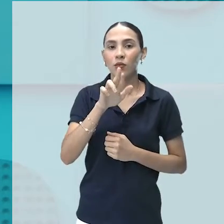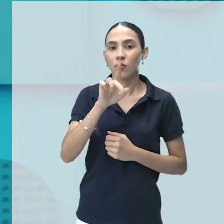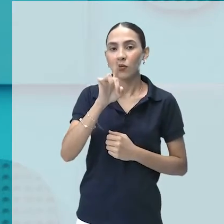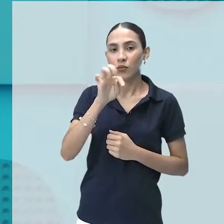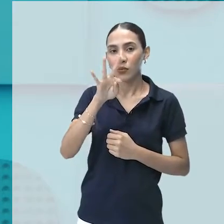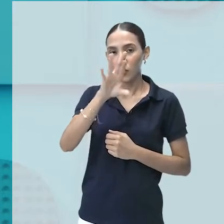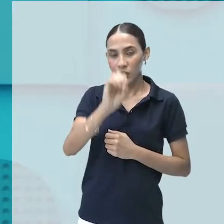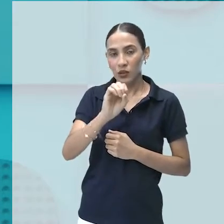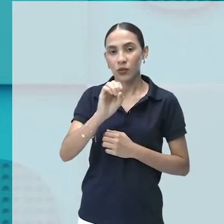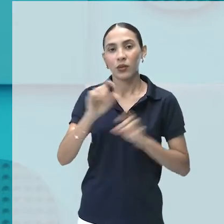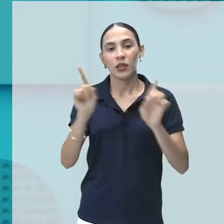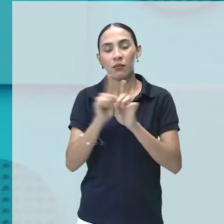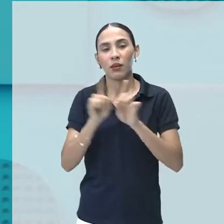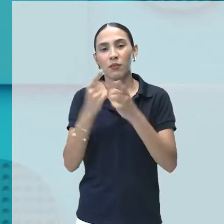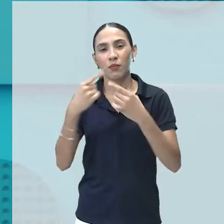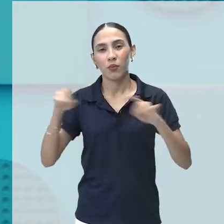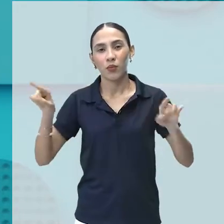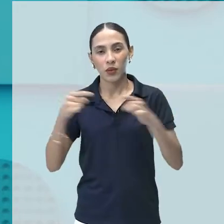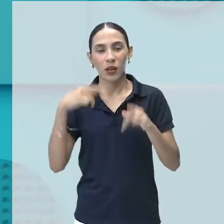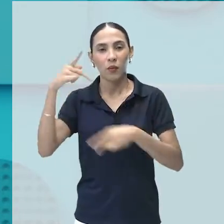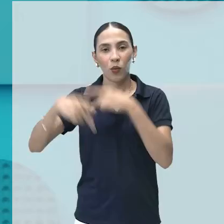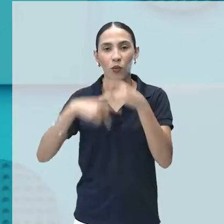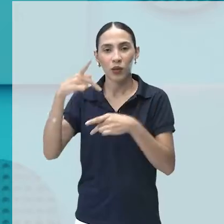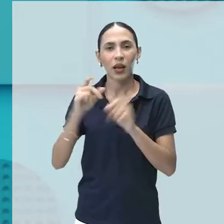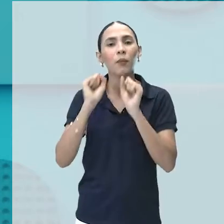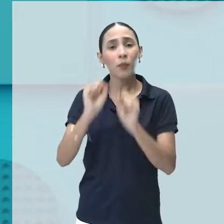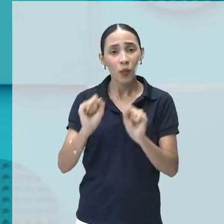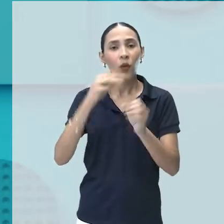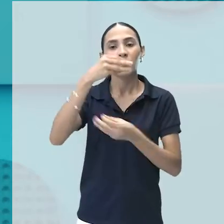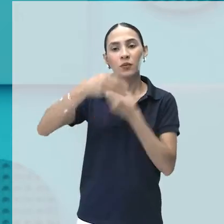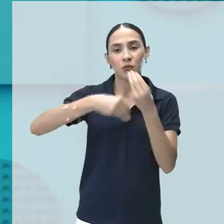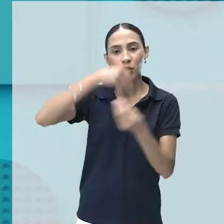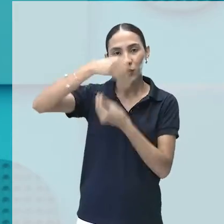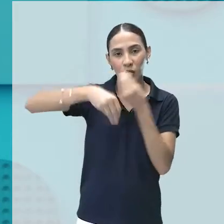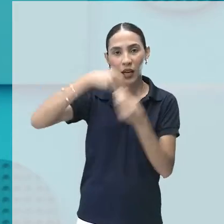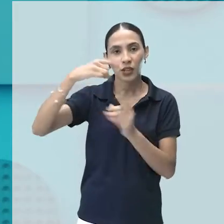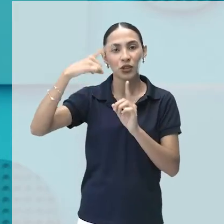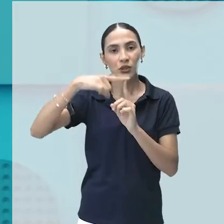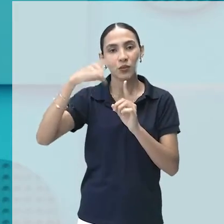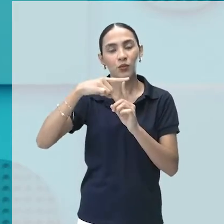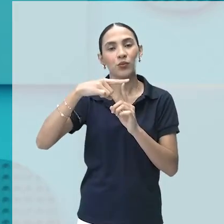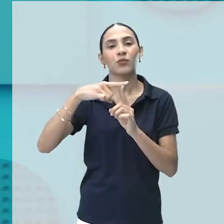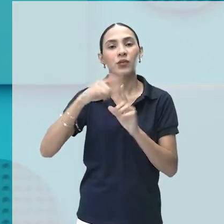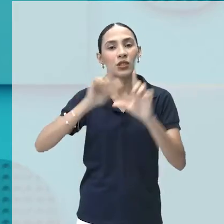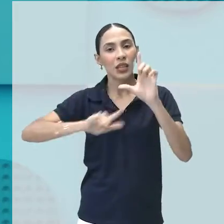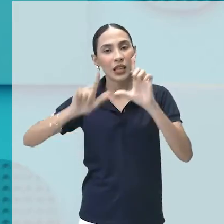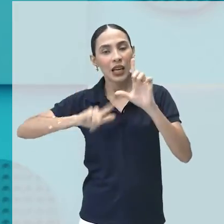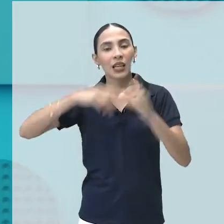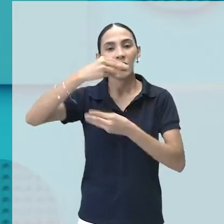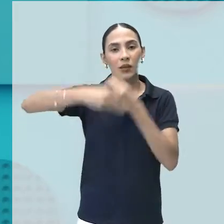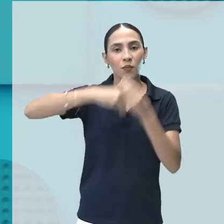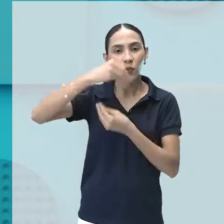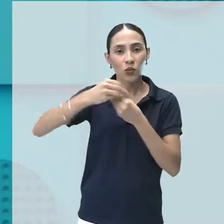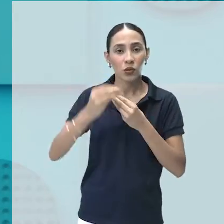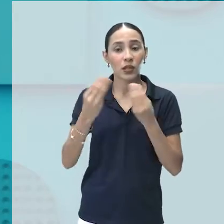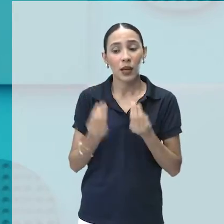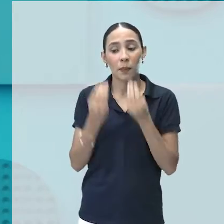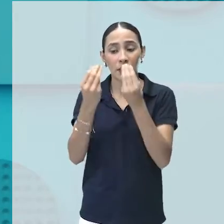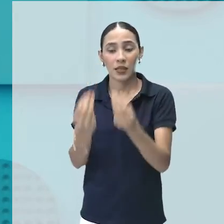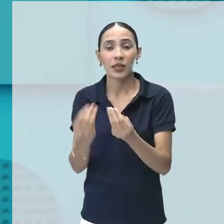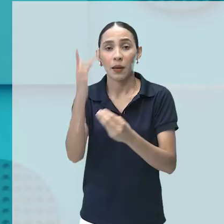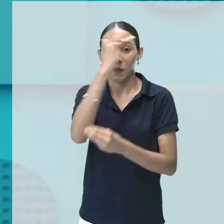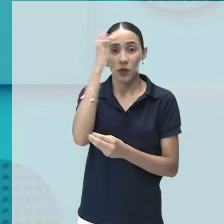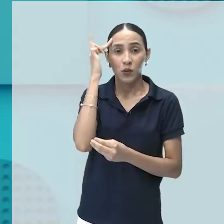música popular. Nós podemos fazer essa mistura, certo? E trazer para o público. Então, o público vai